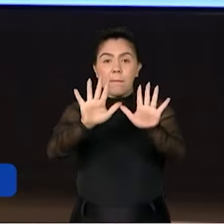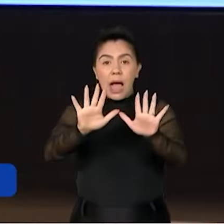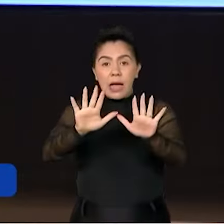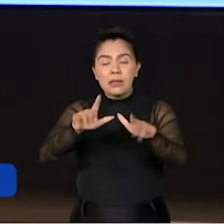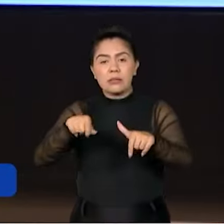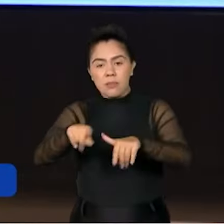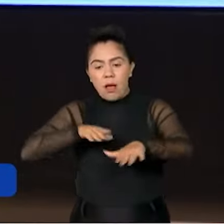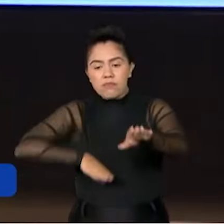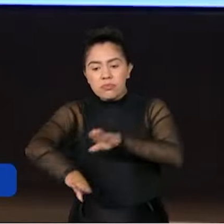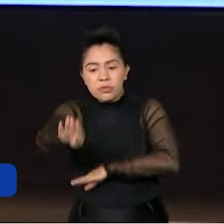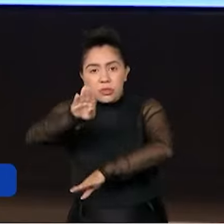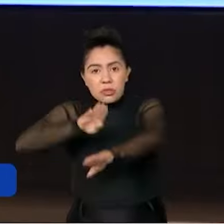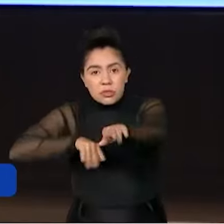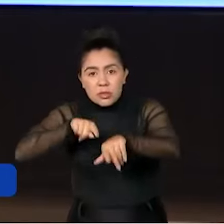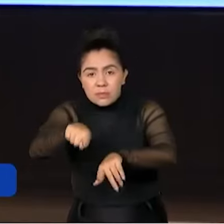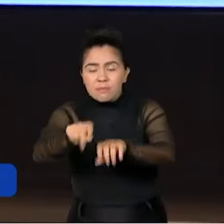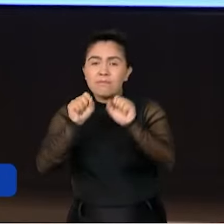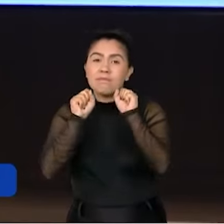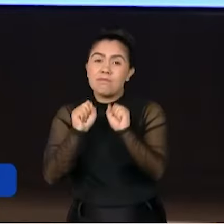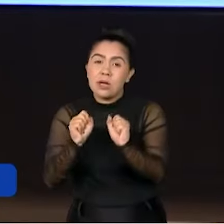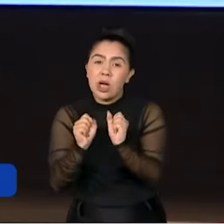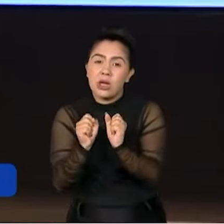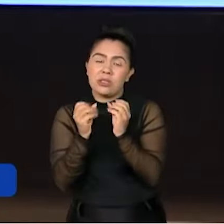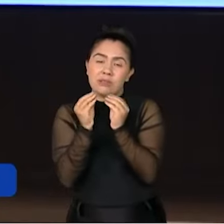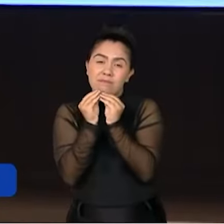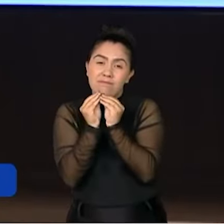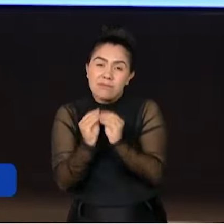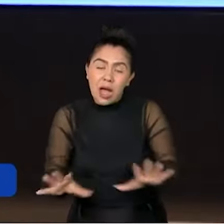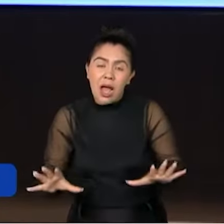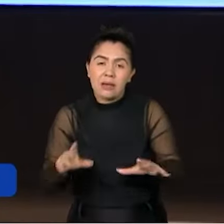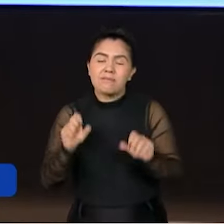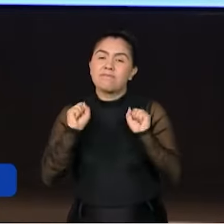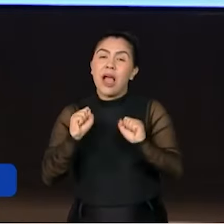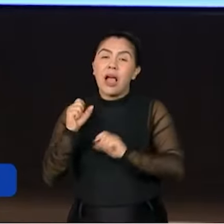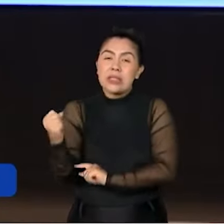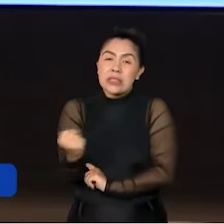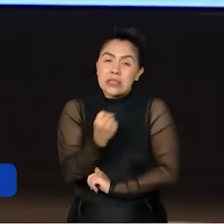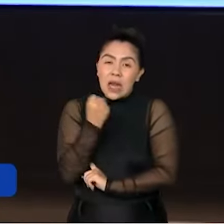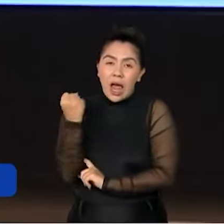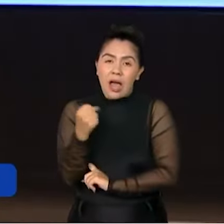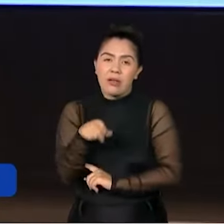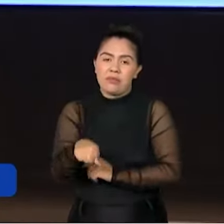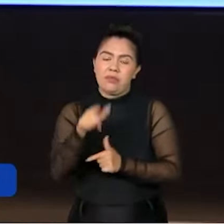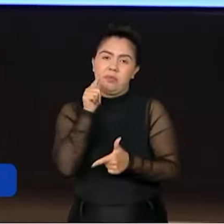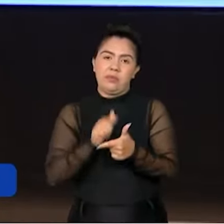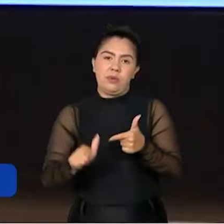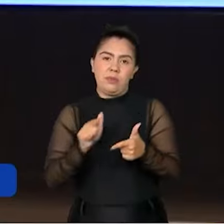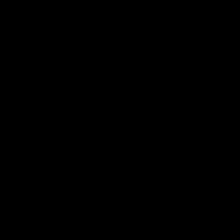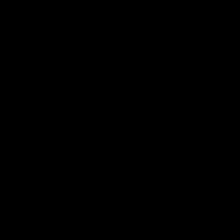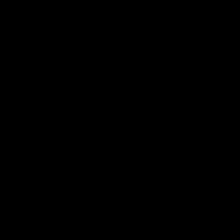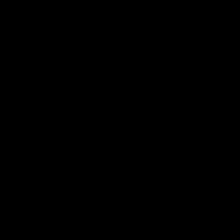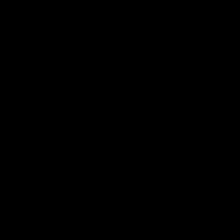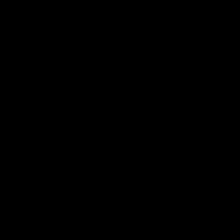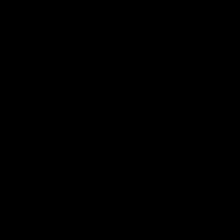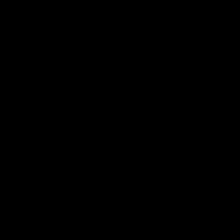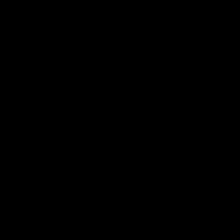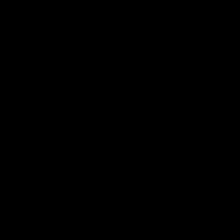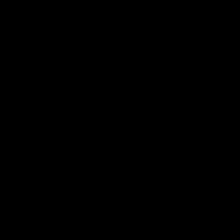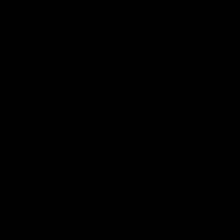estrada pode causar um impacto muito grande, agravando inclusive esse problema que nós estamos vivendo.